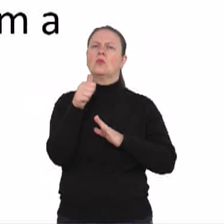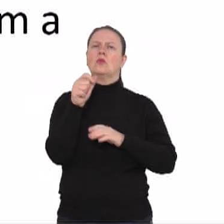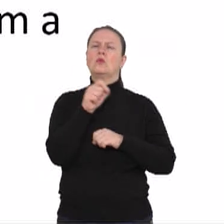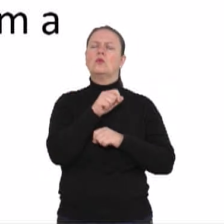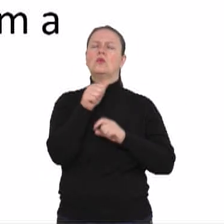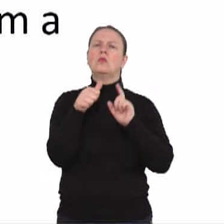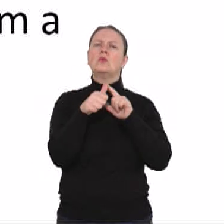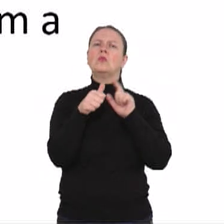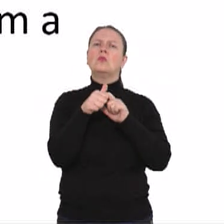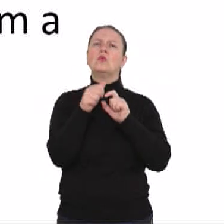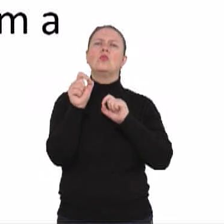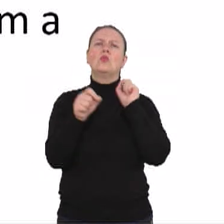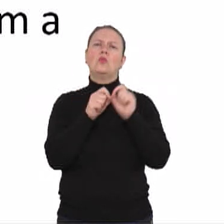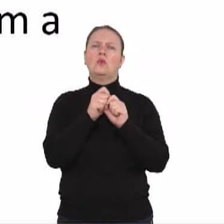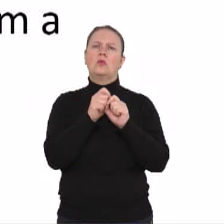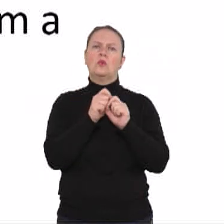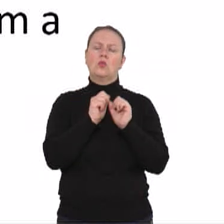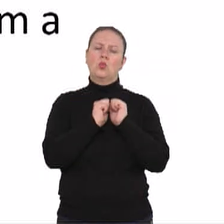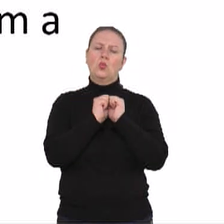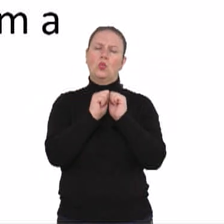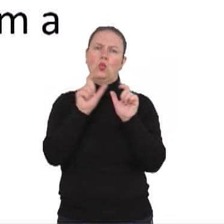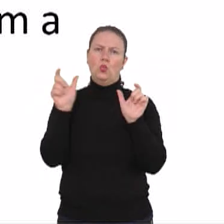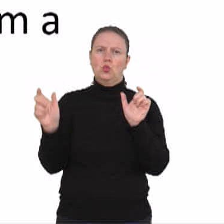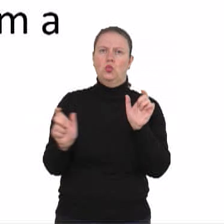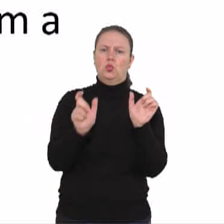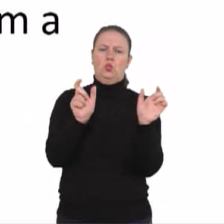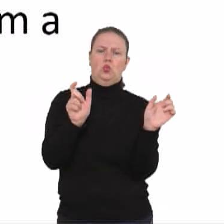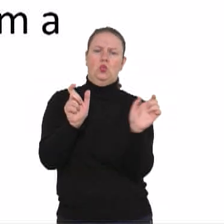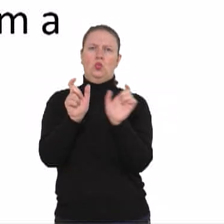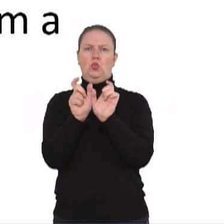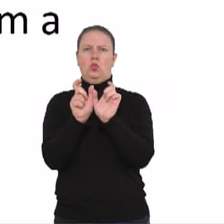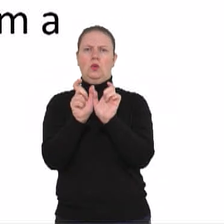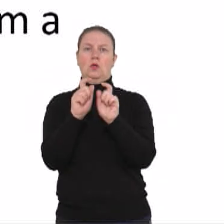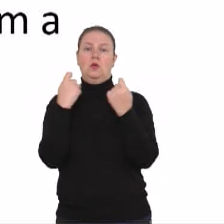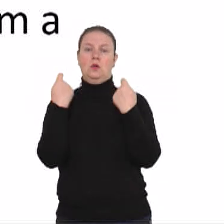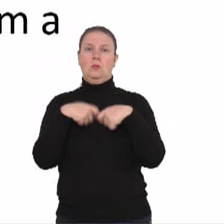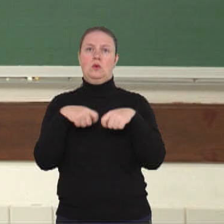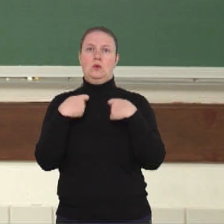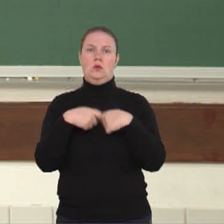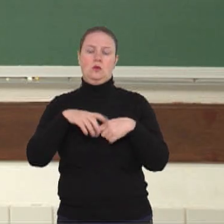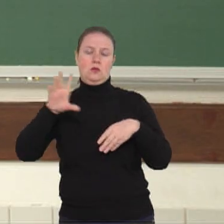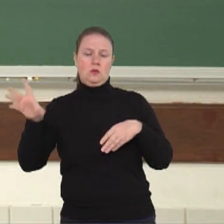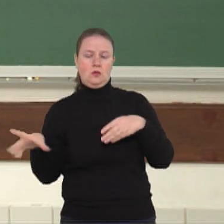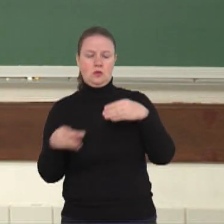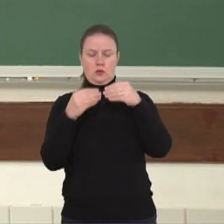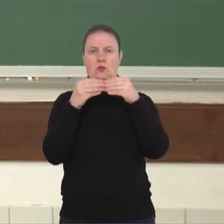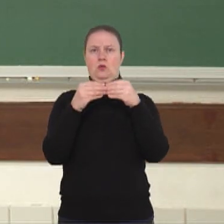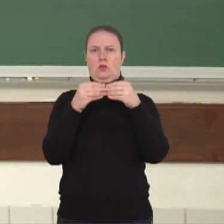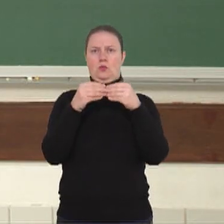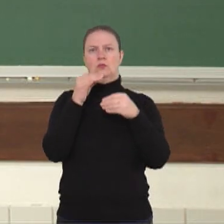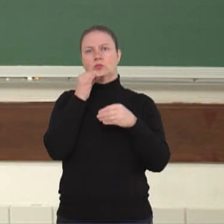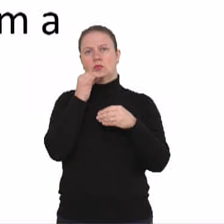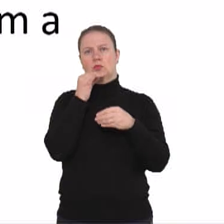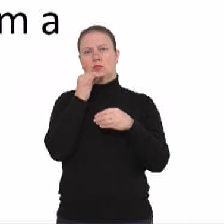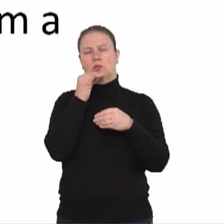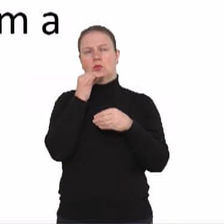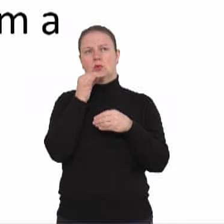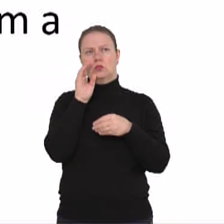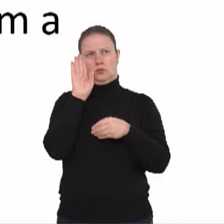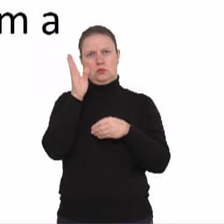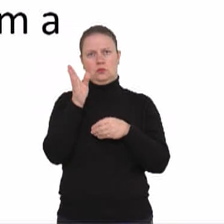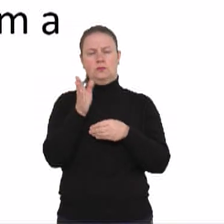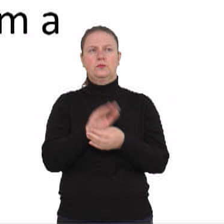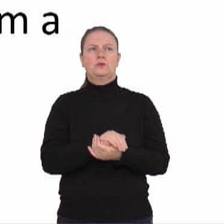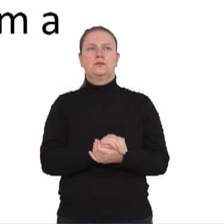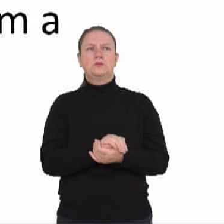que se faz acompanhar de complemento. Ele é transitivo, ele precisa de complemento, certo? Transitivo direto,